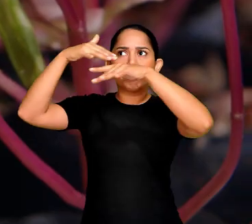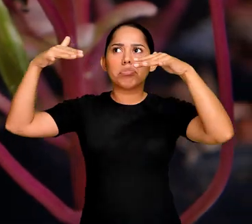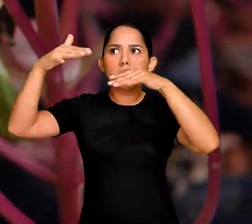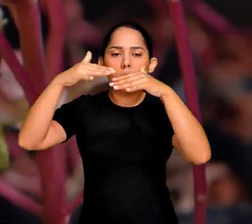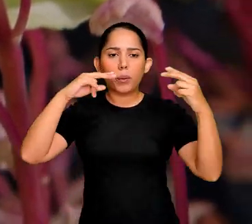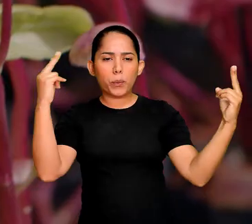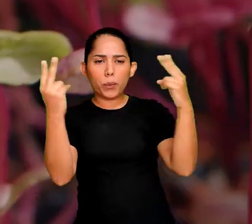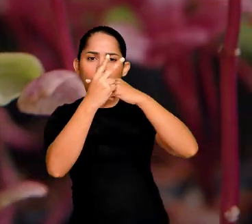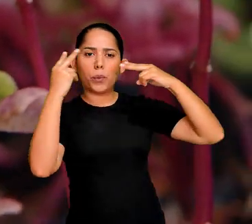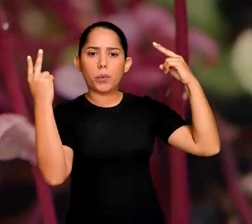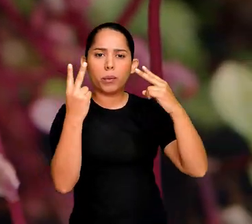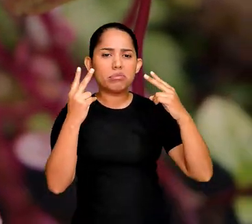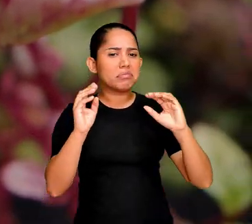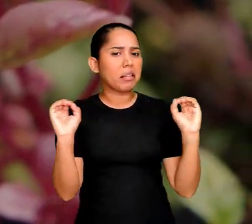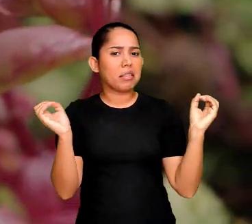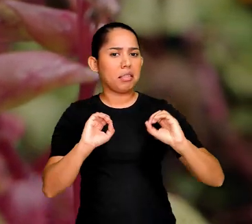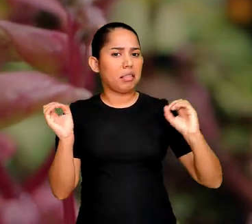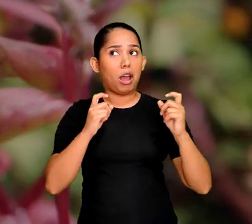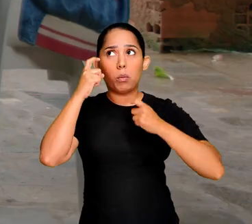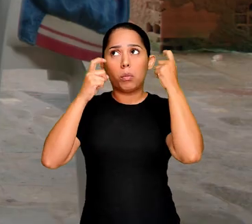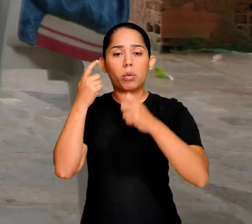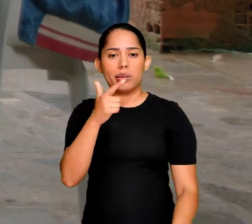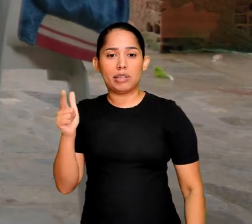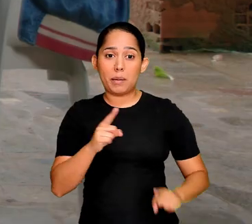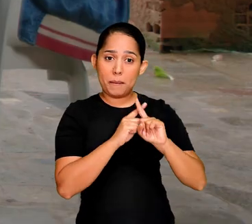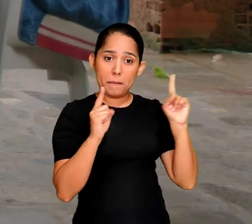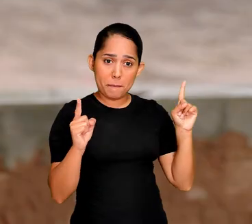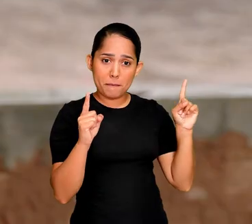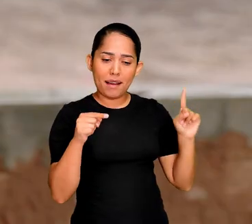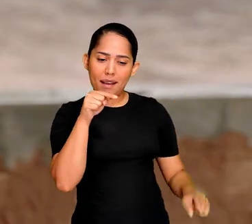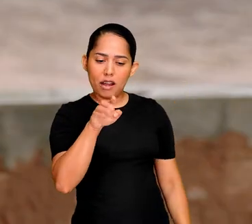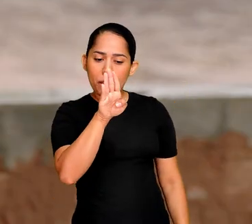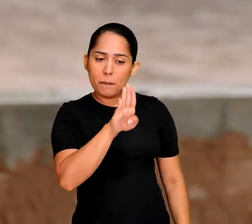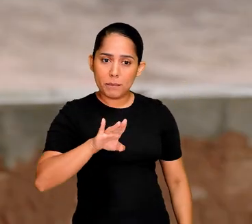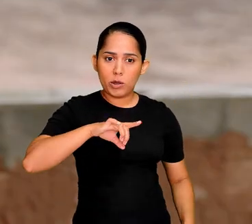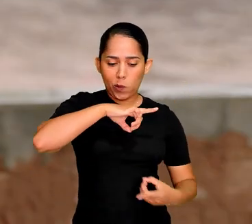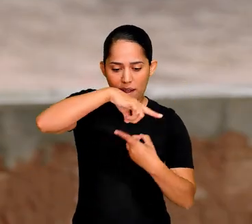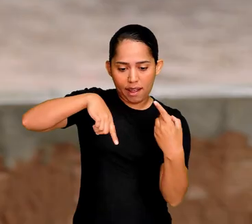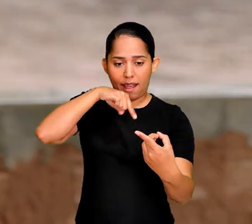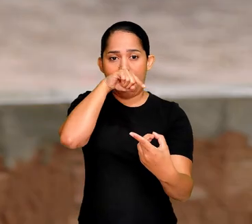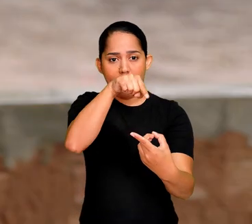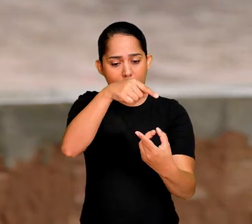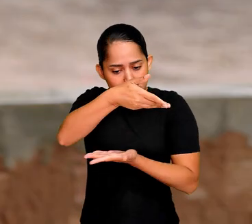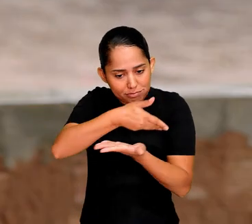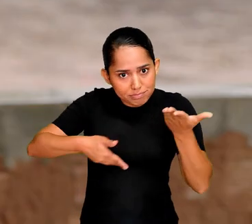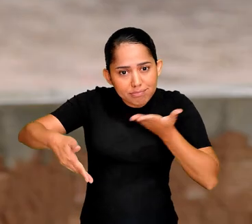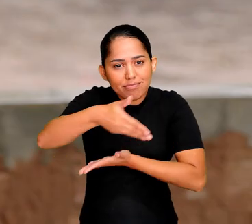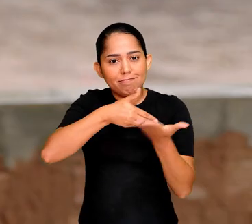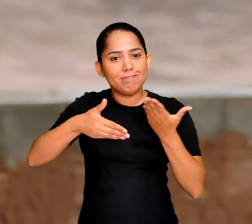a direção dos ventos, as estações, nada disso. Na biodinâmica, a gente é um colaborador de também,